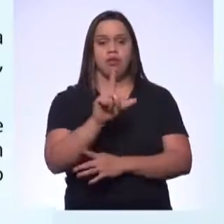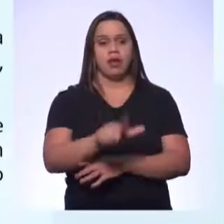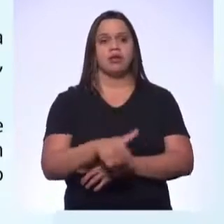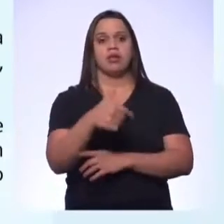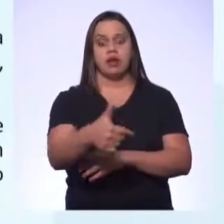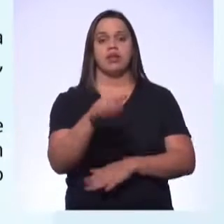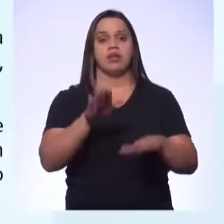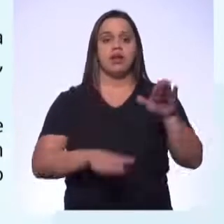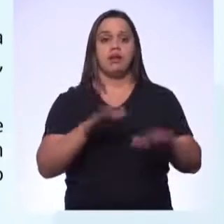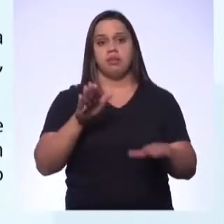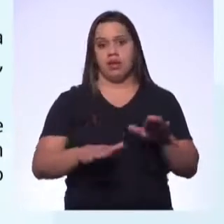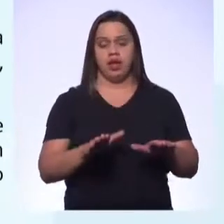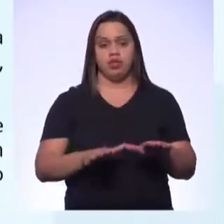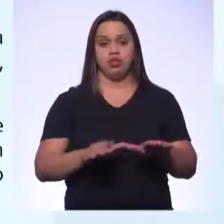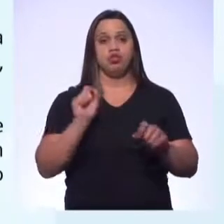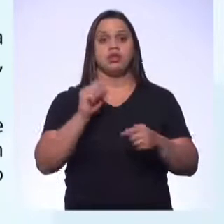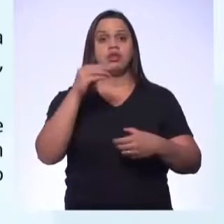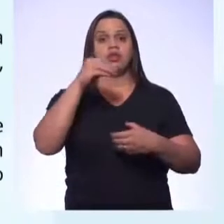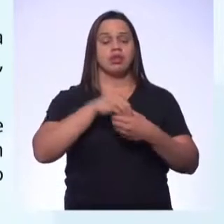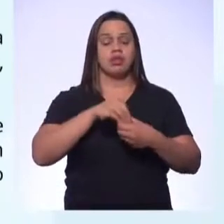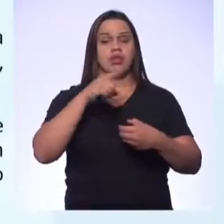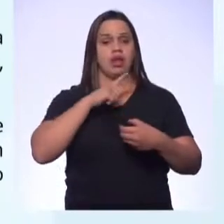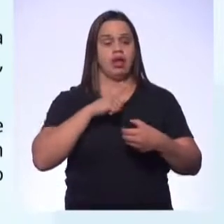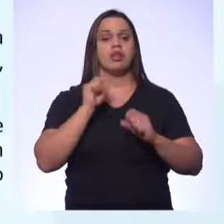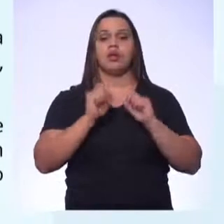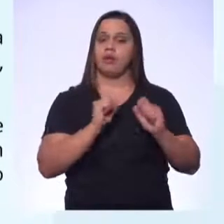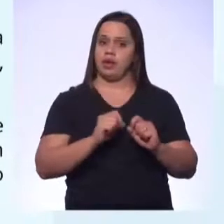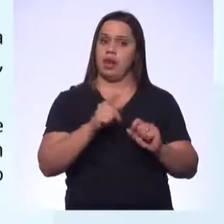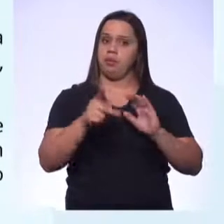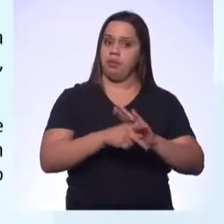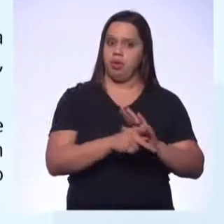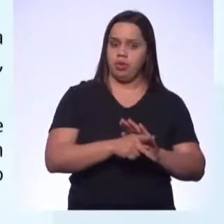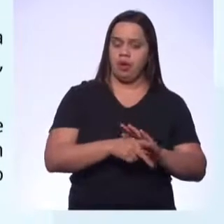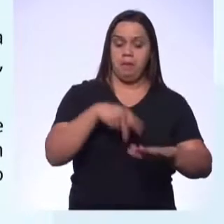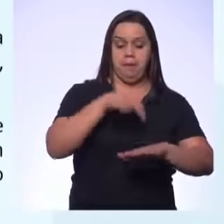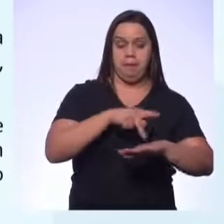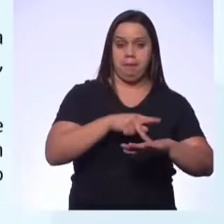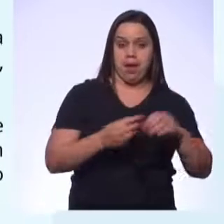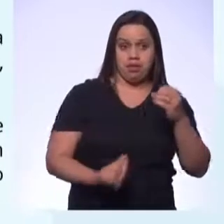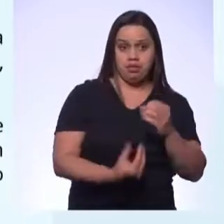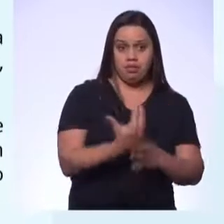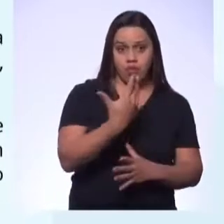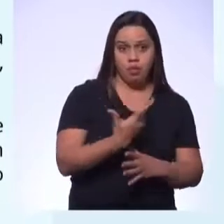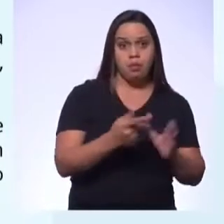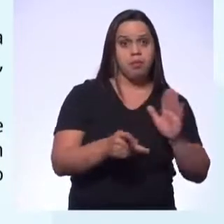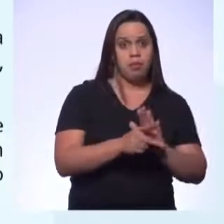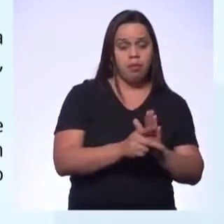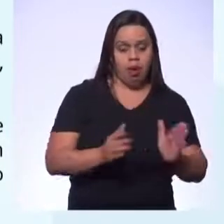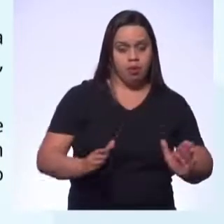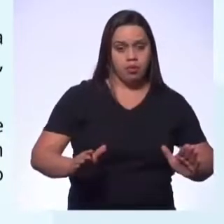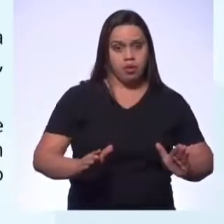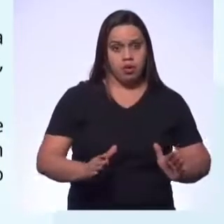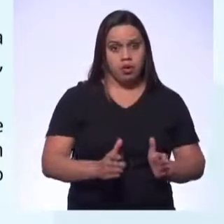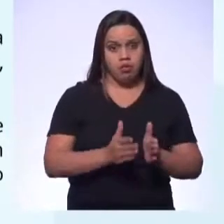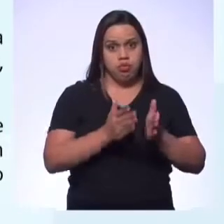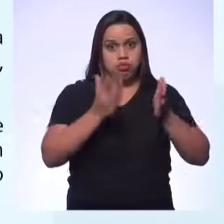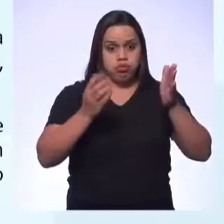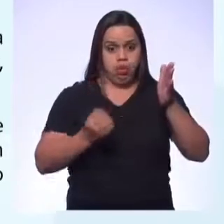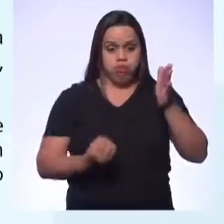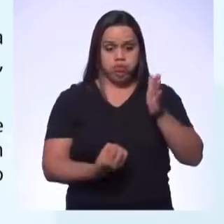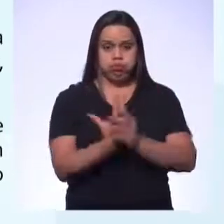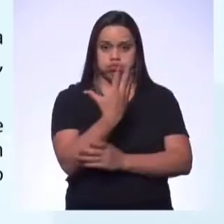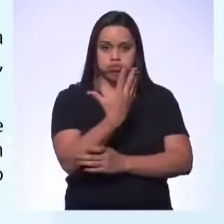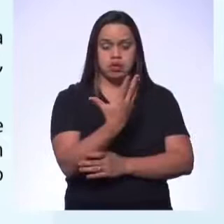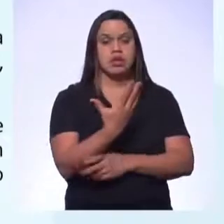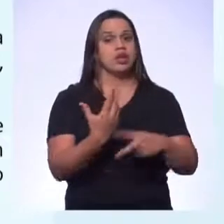dependerá da sua composição. Então, é uma rocha que vem do magma, né, e esse processo ele tem 2 processos. Um